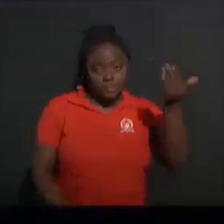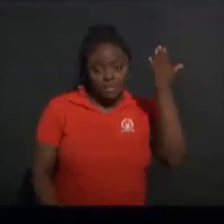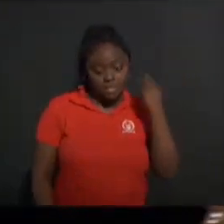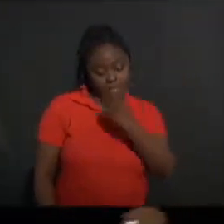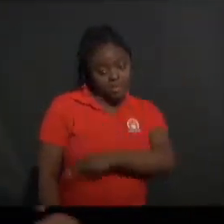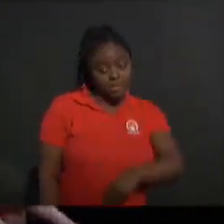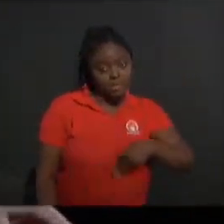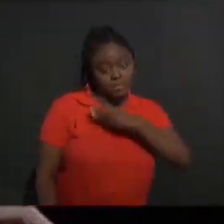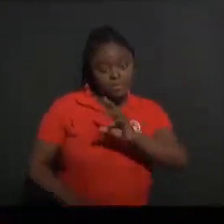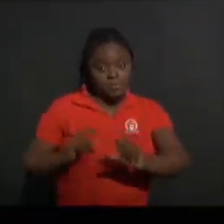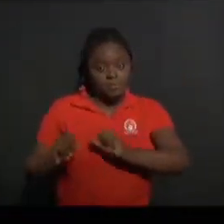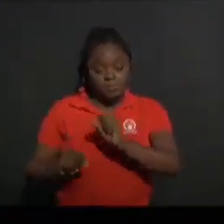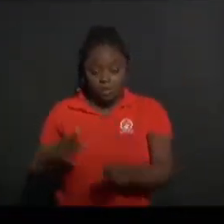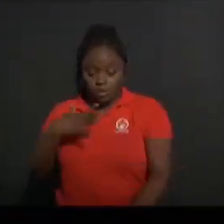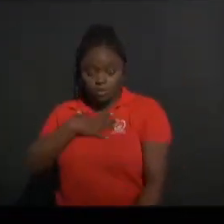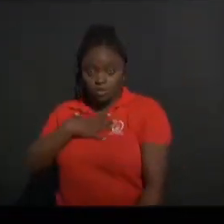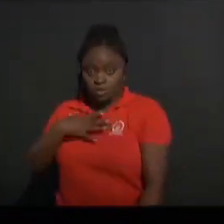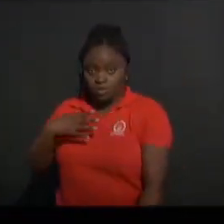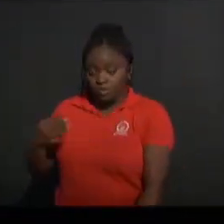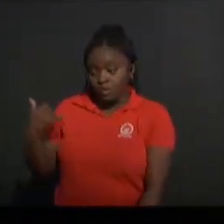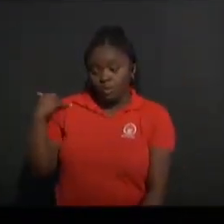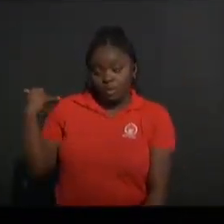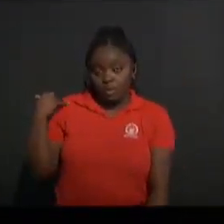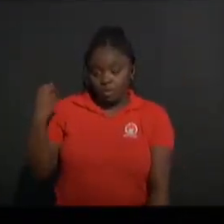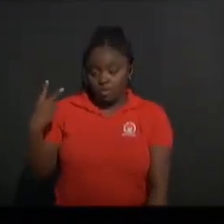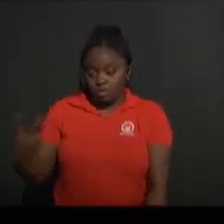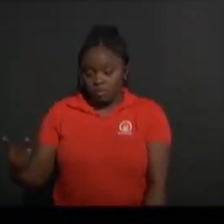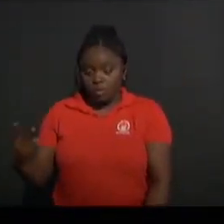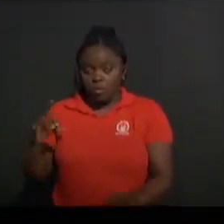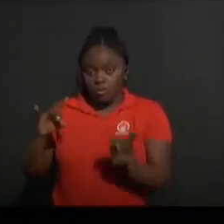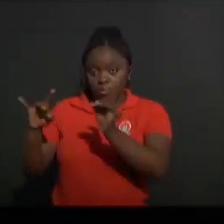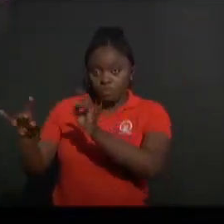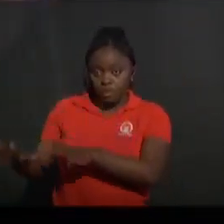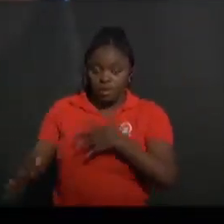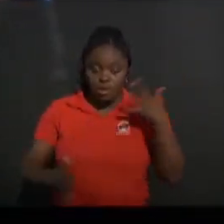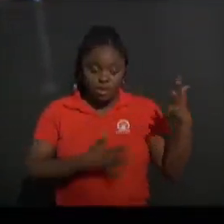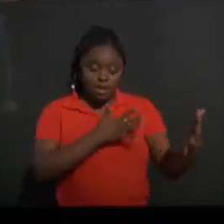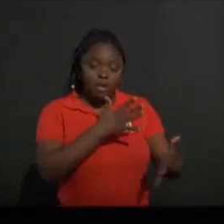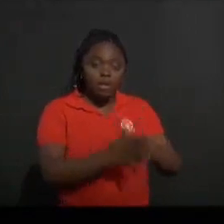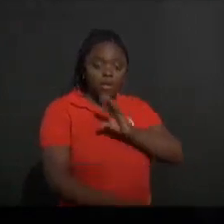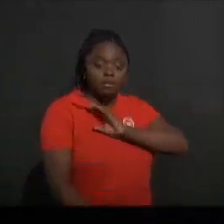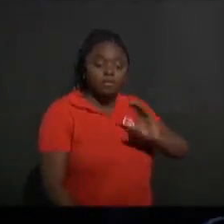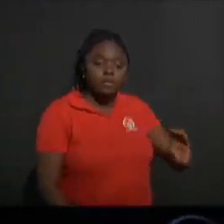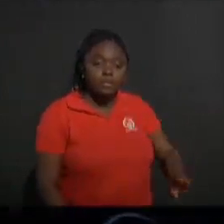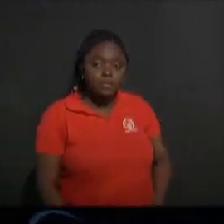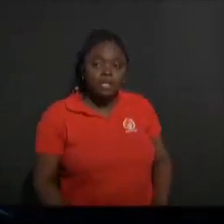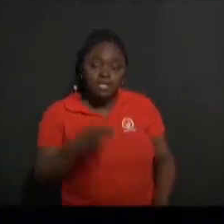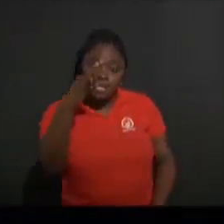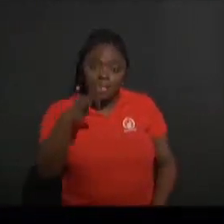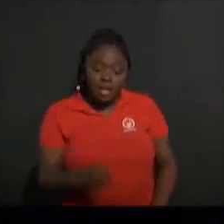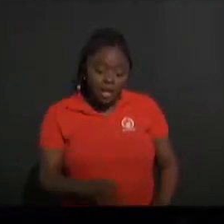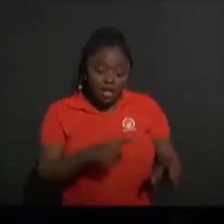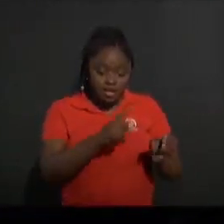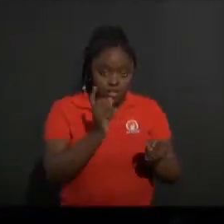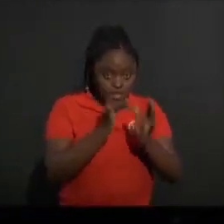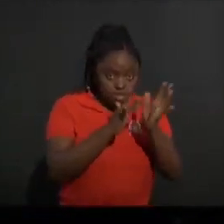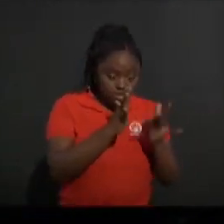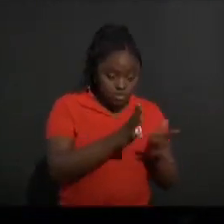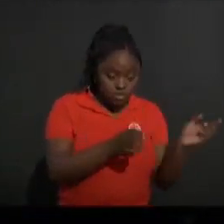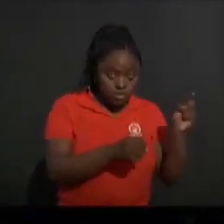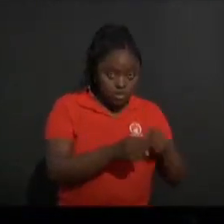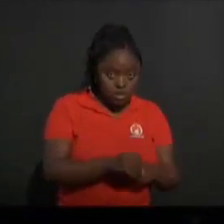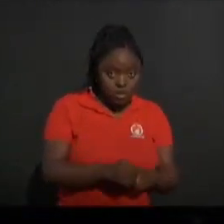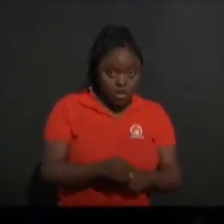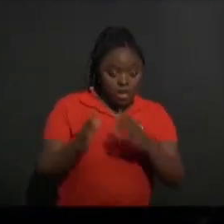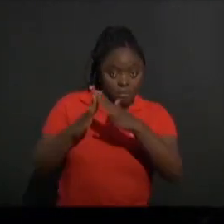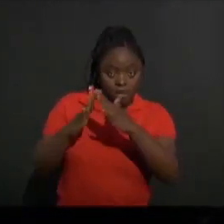Média? Largavam os filhos com 2 anos de idade e ia falar de Cristo. Eles tinham tanta certeza que Jesus estava para voltar, que eles voltavam